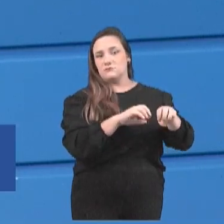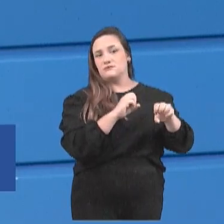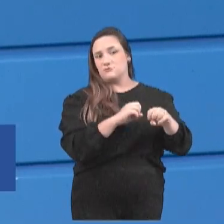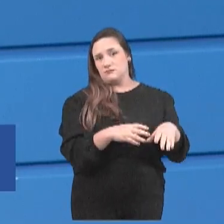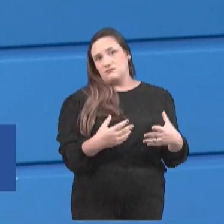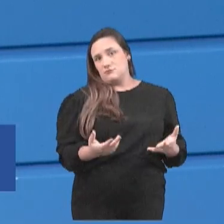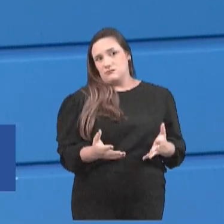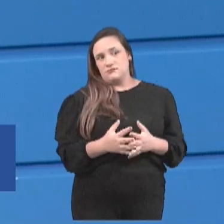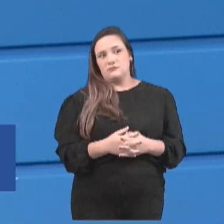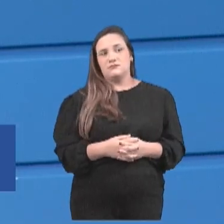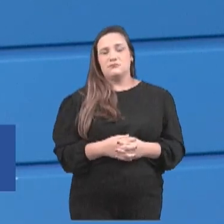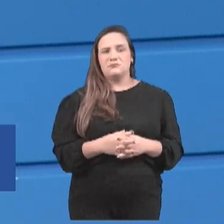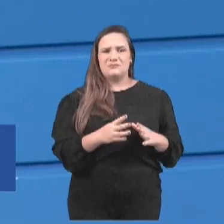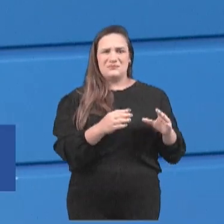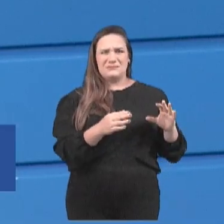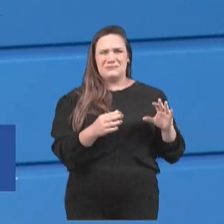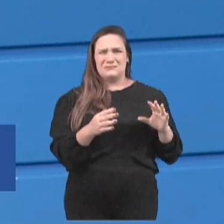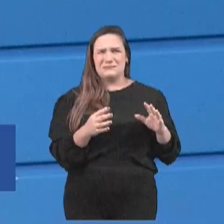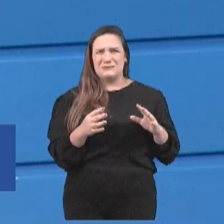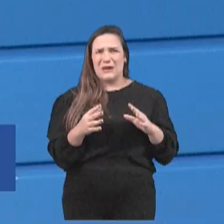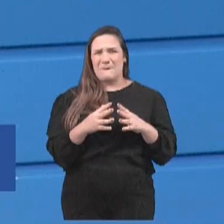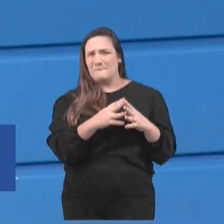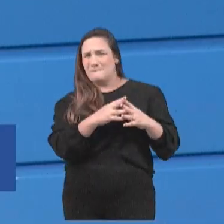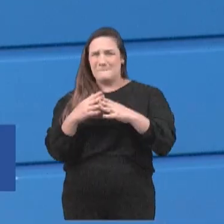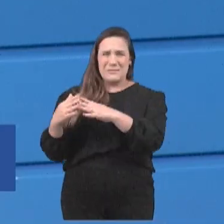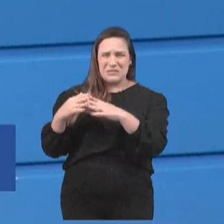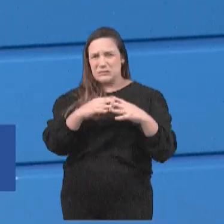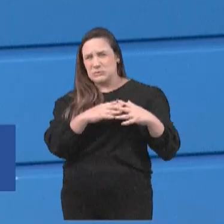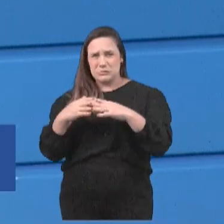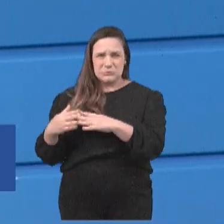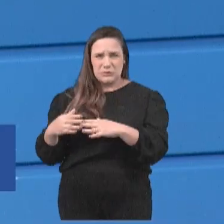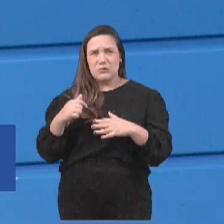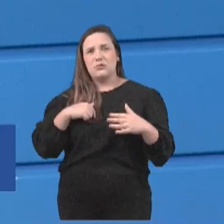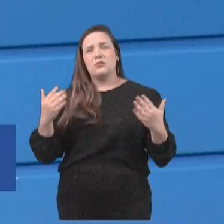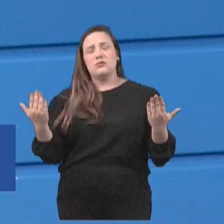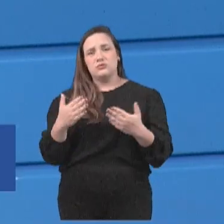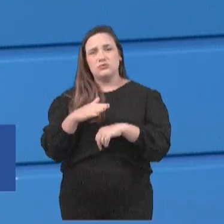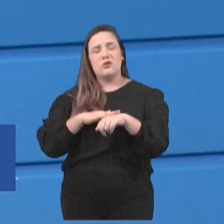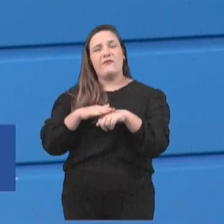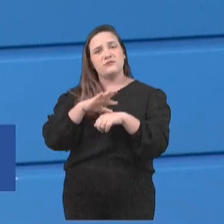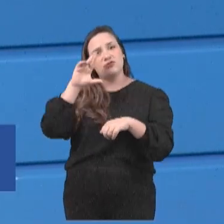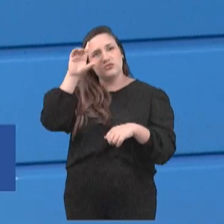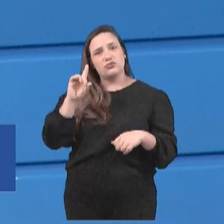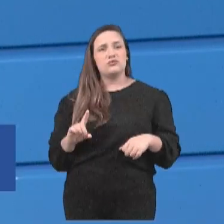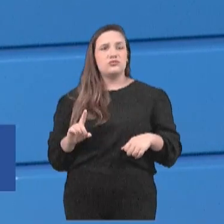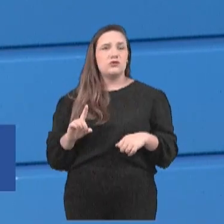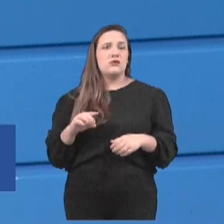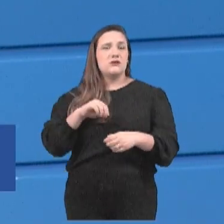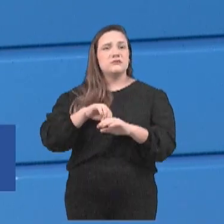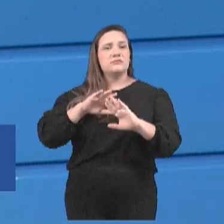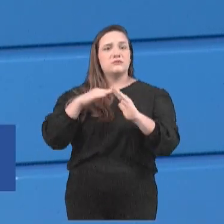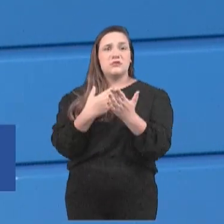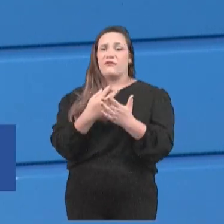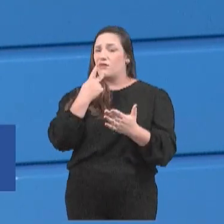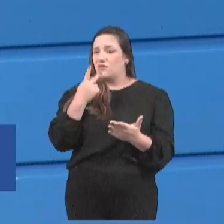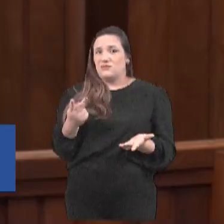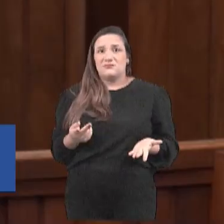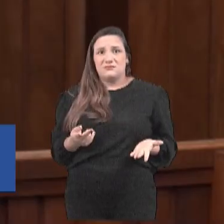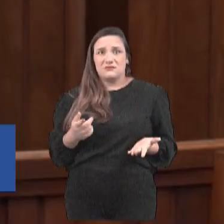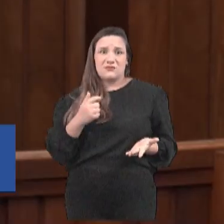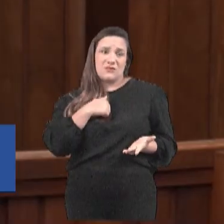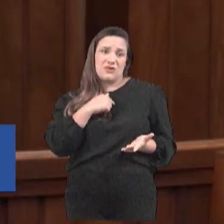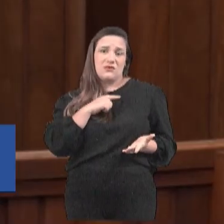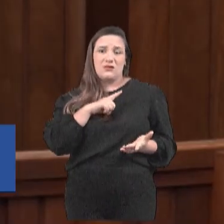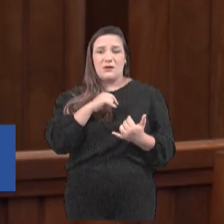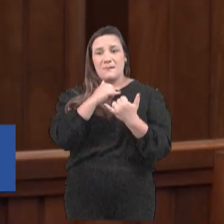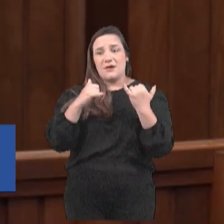bastante estranha dentro da educação. Hoje conversei com um diretor outro dia que está numa escola nessa situação, que ele fala, olha, eu tenho